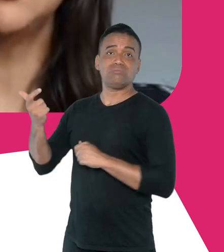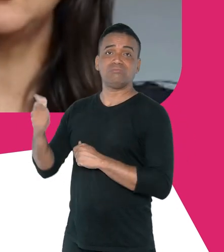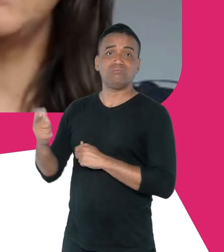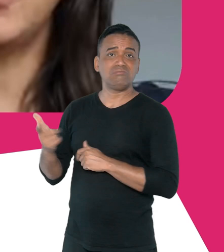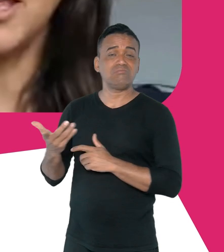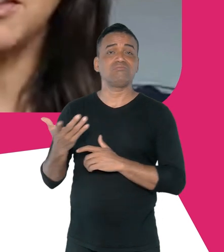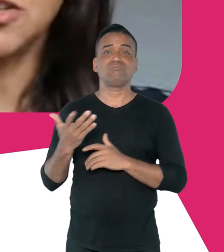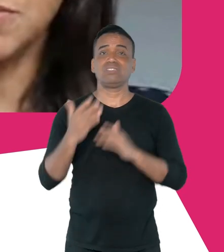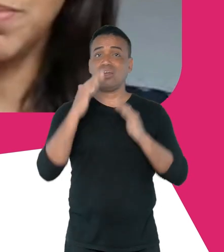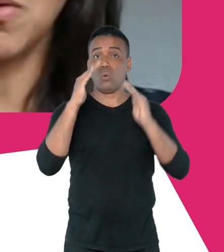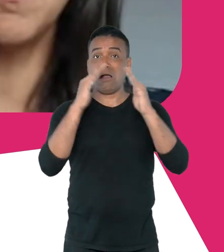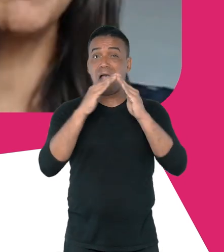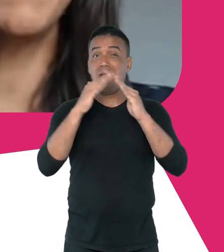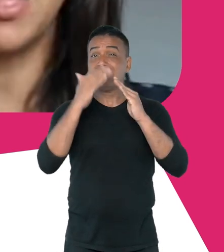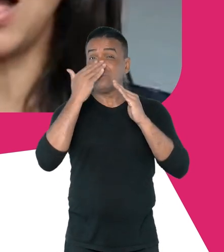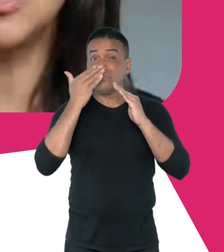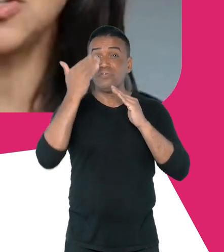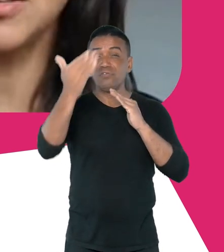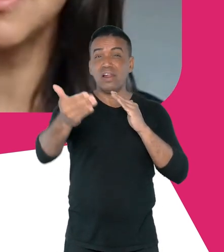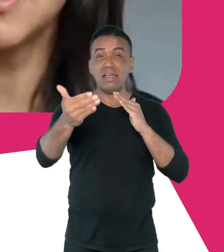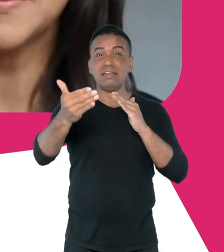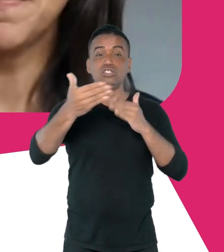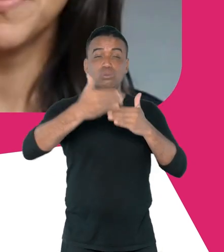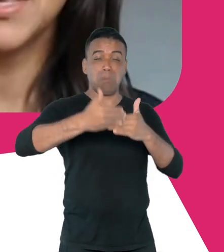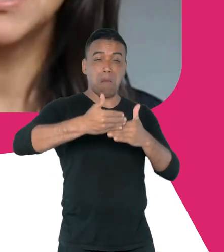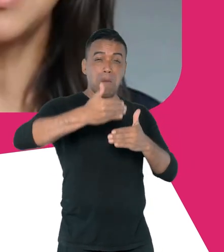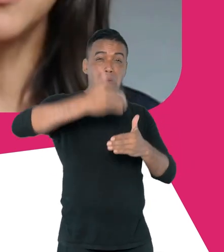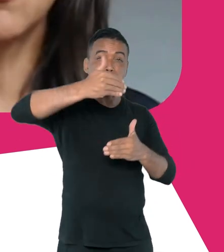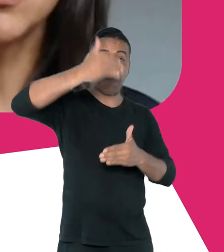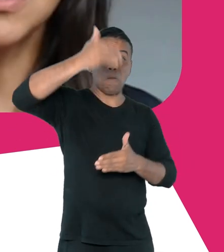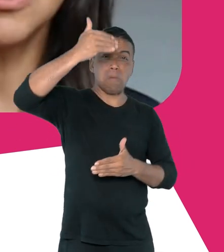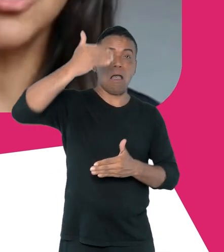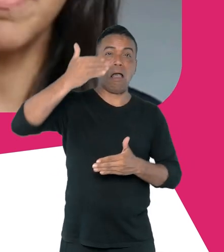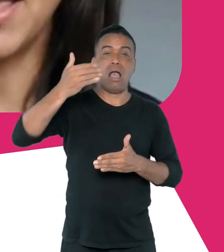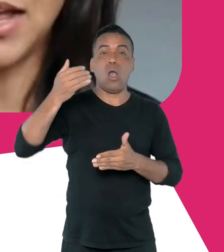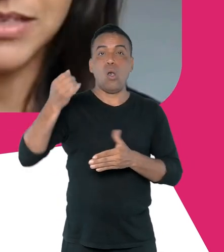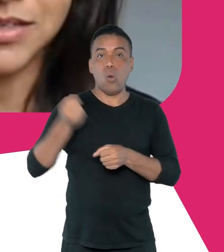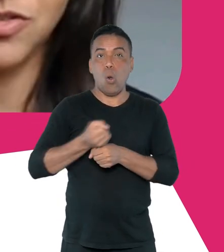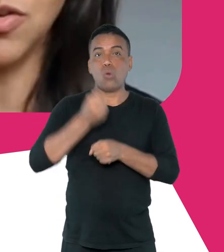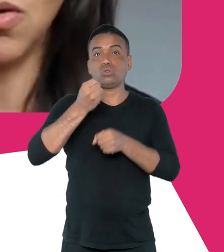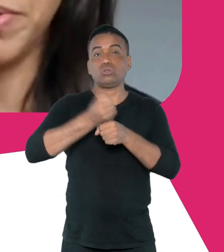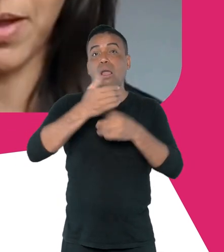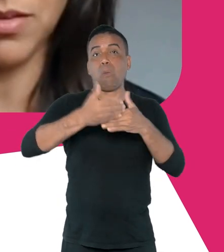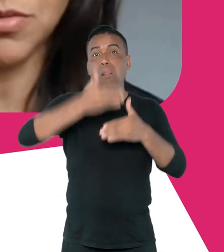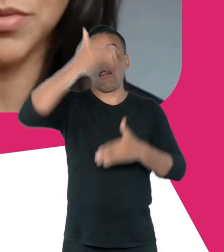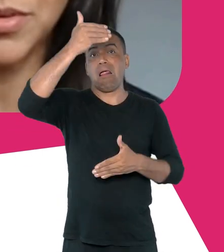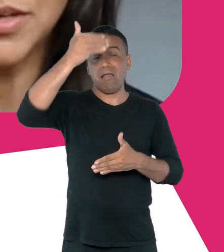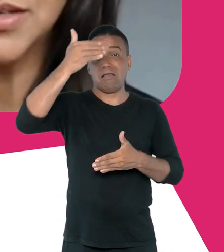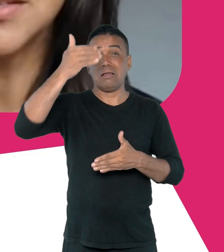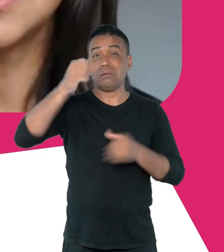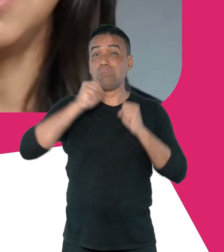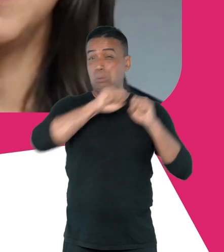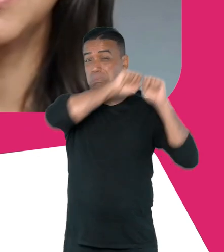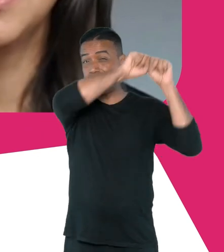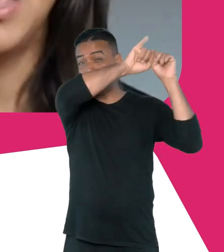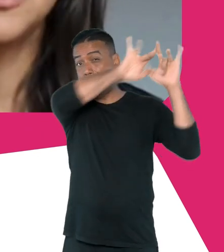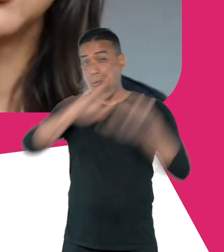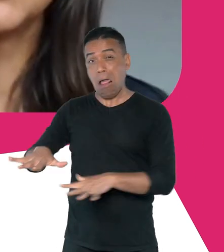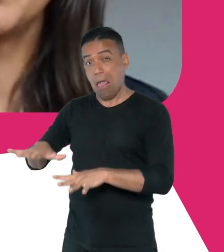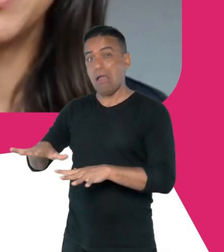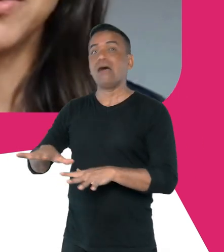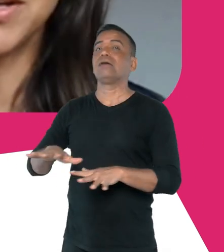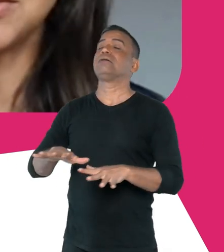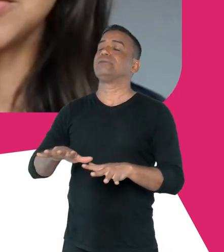moram assim de frente para uma barragem que está em constante ameaça de rompimento. Uhum.